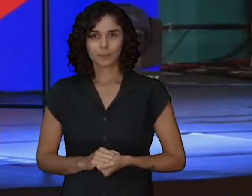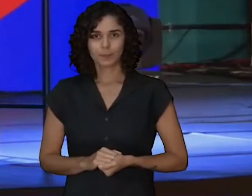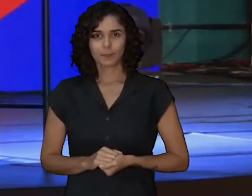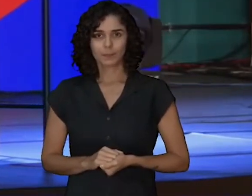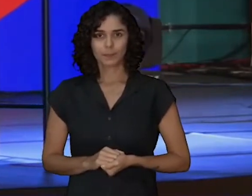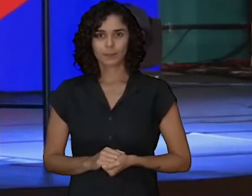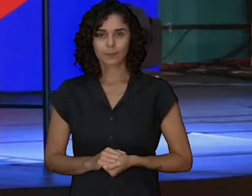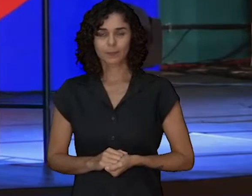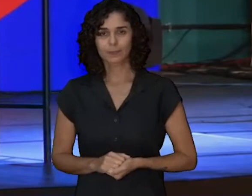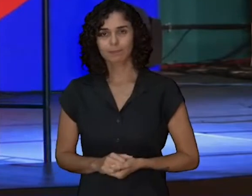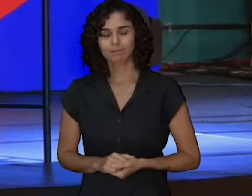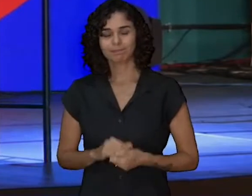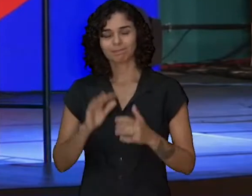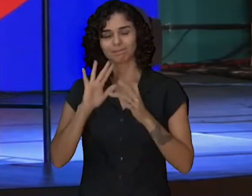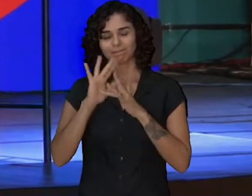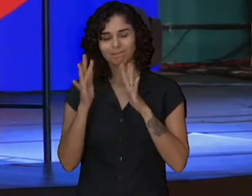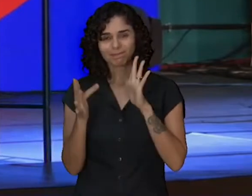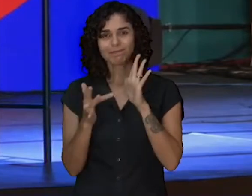Jesus,